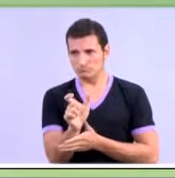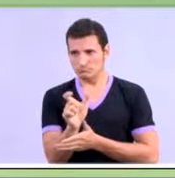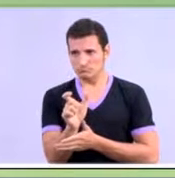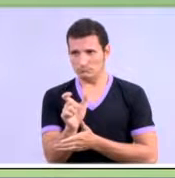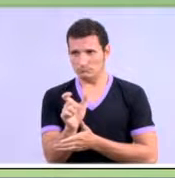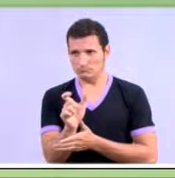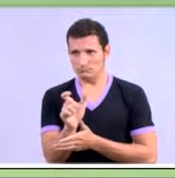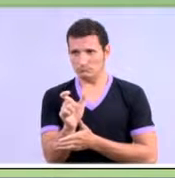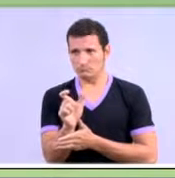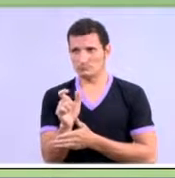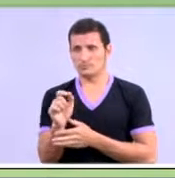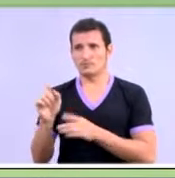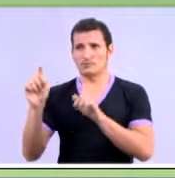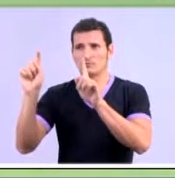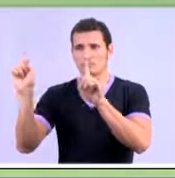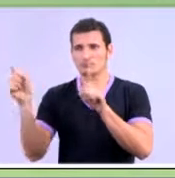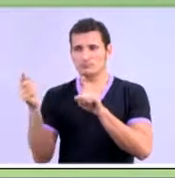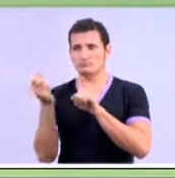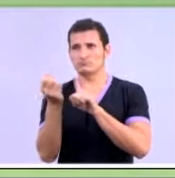a mesma quantidade